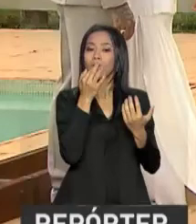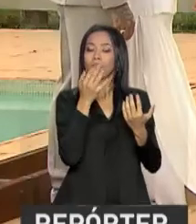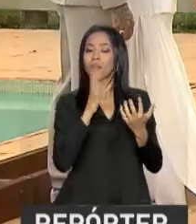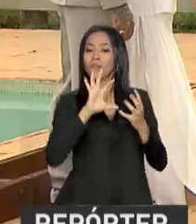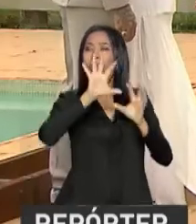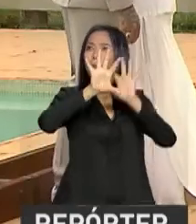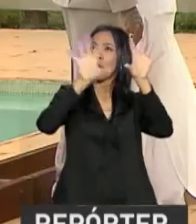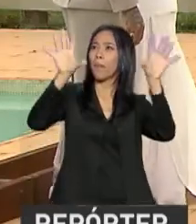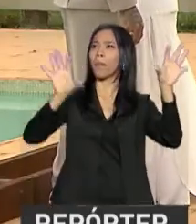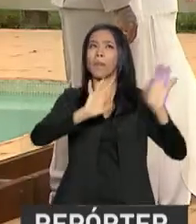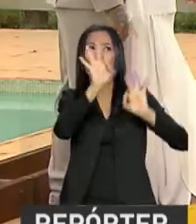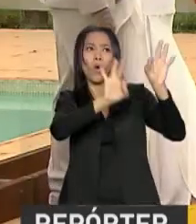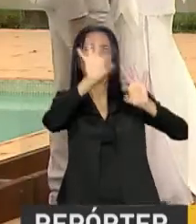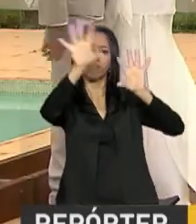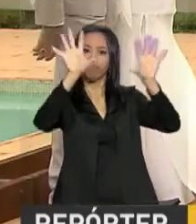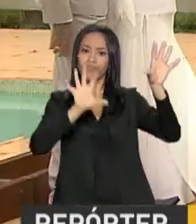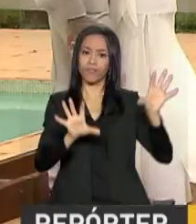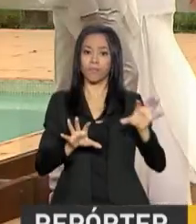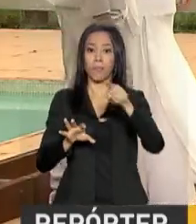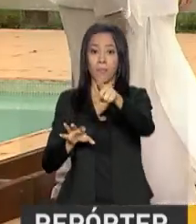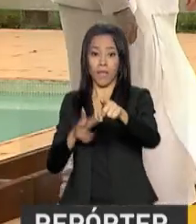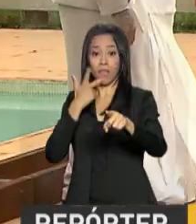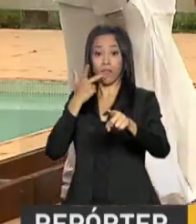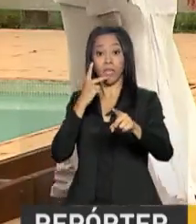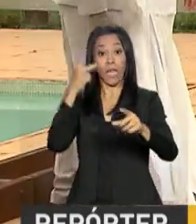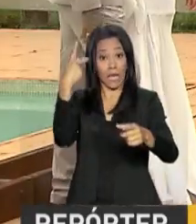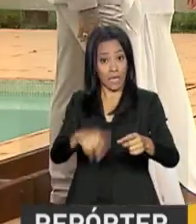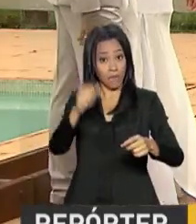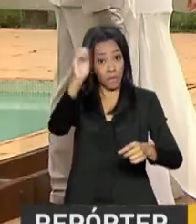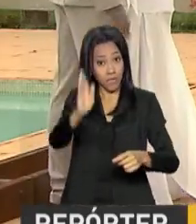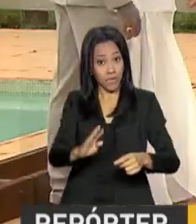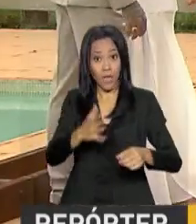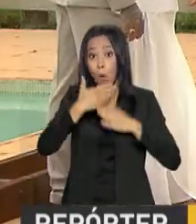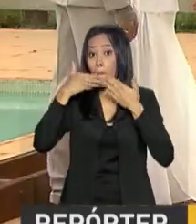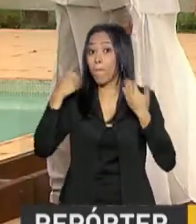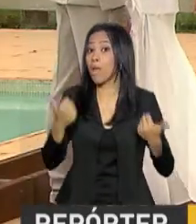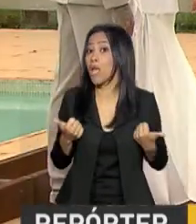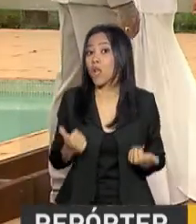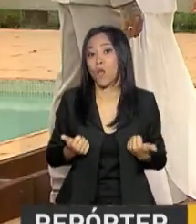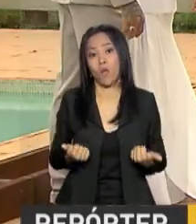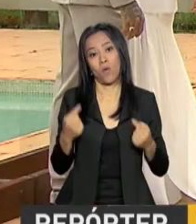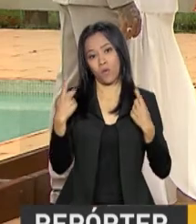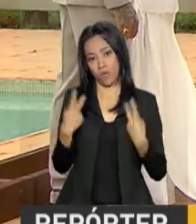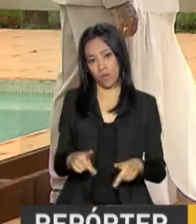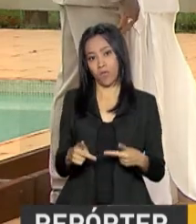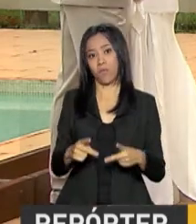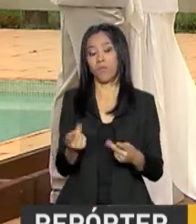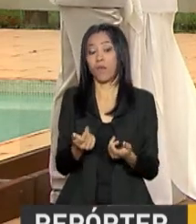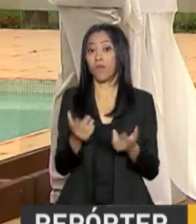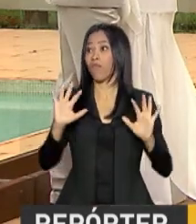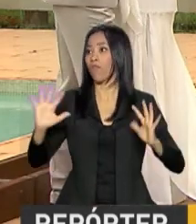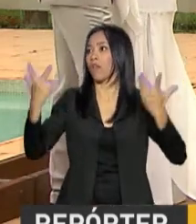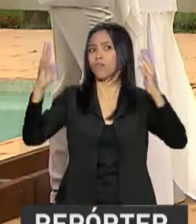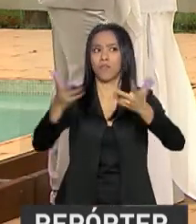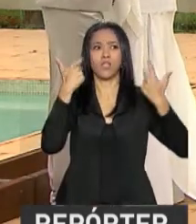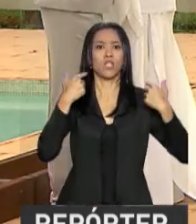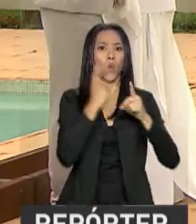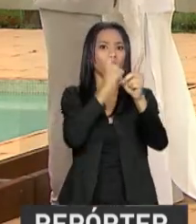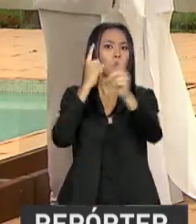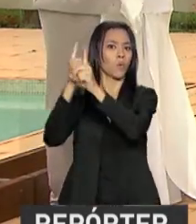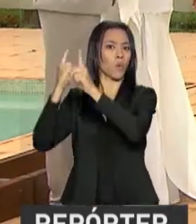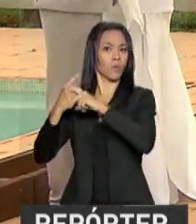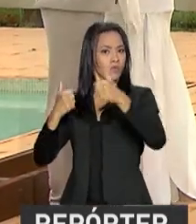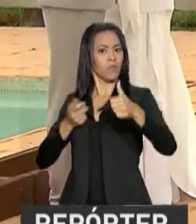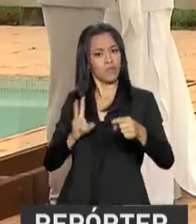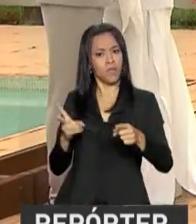na casa de eventos ele é crescente em brasília é o melhor mercado do brasil e com certeza a gente vai trabalhar